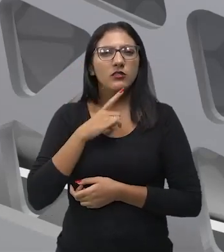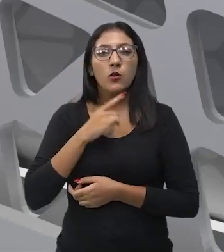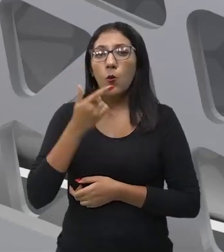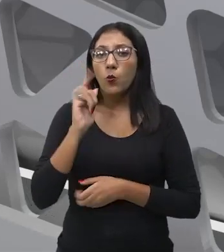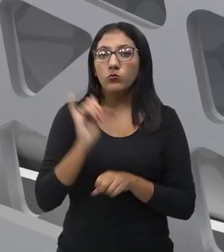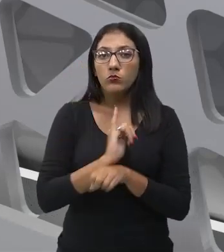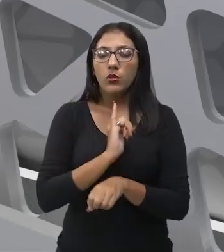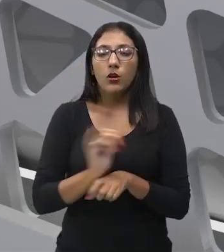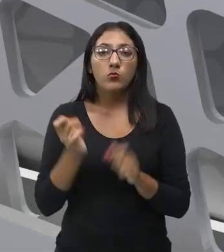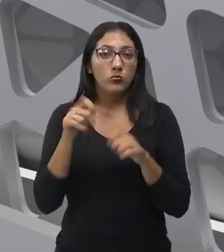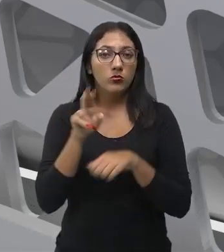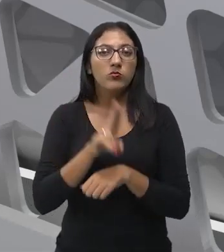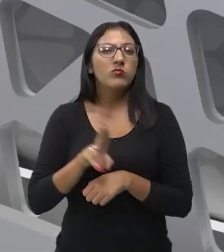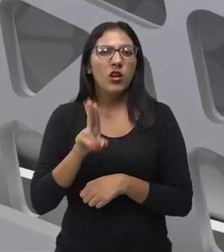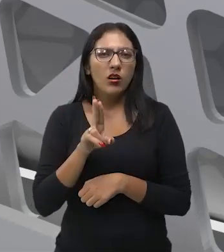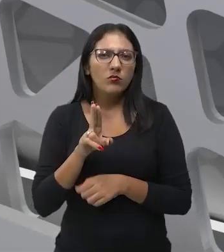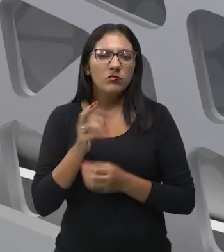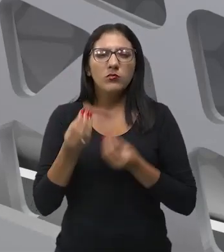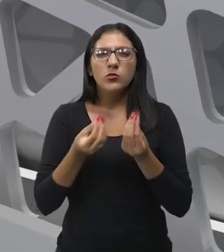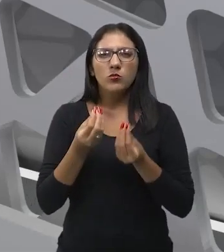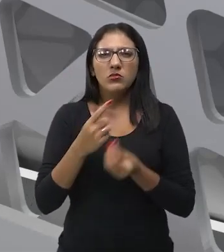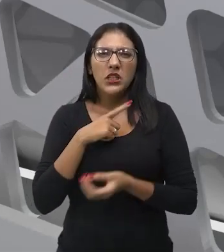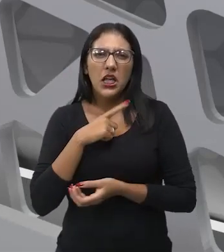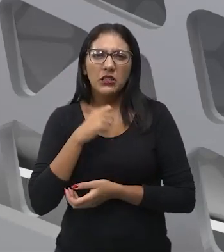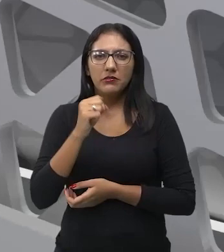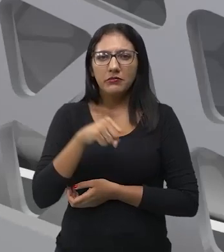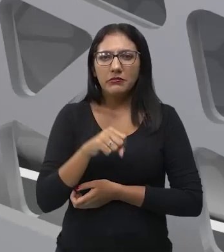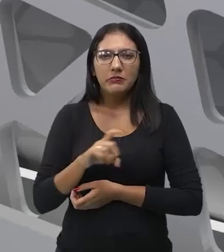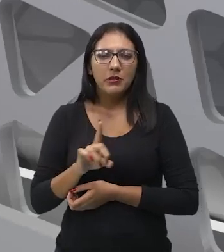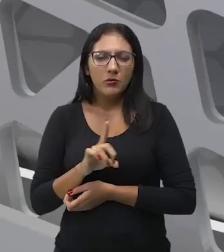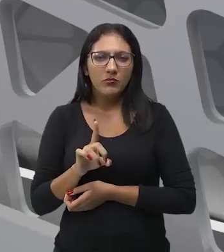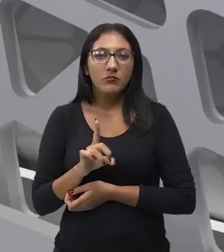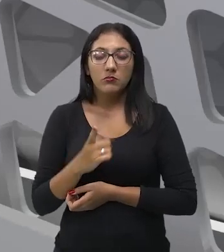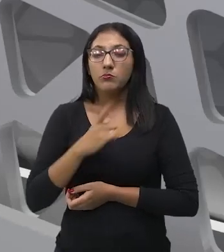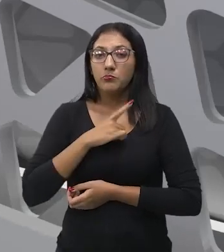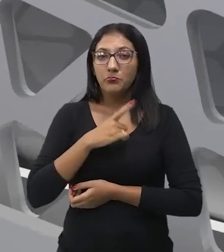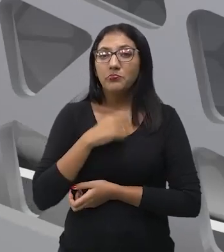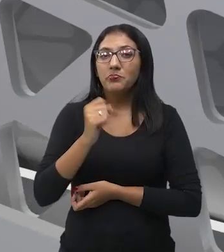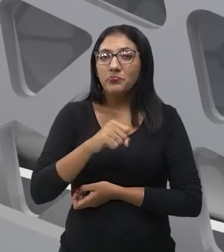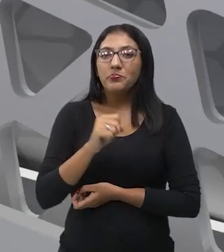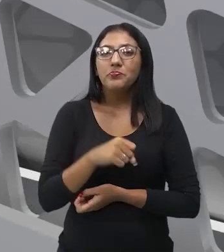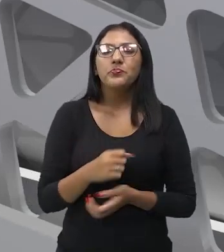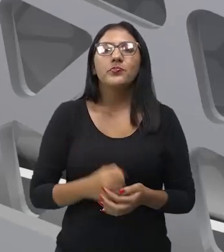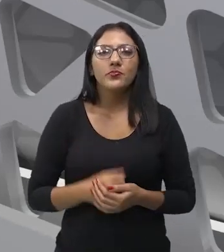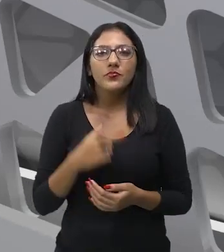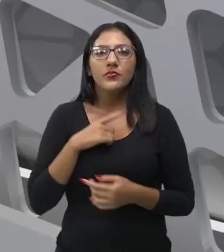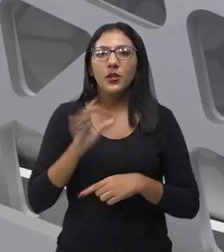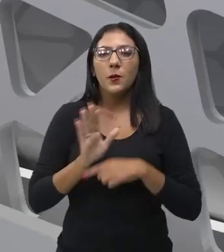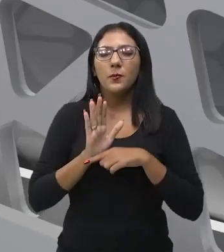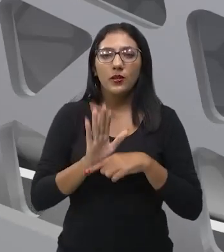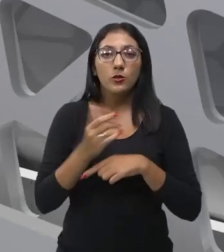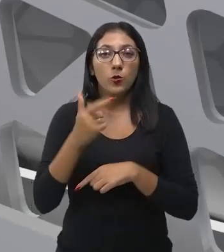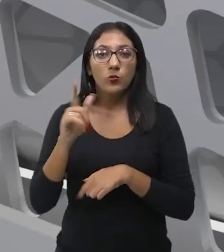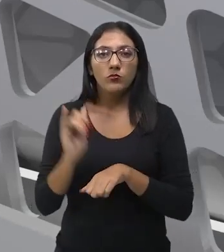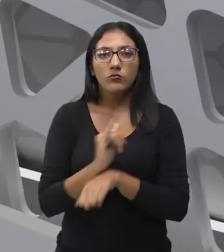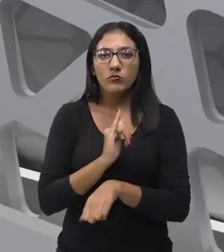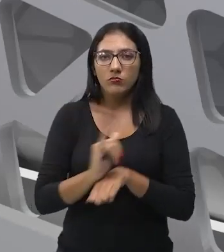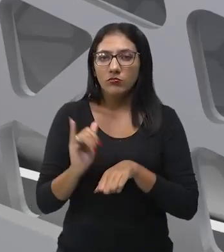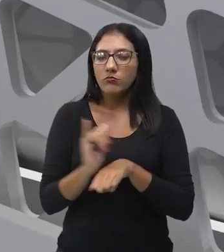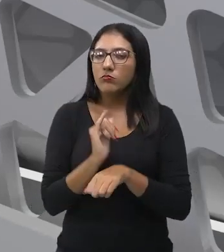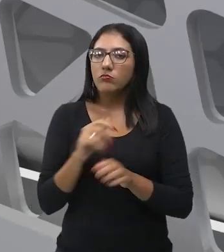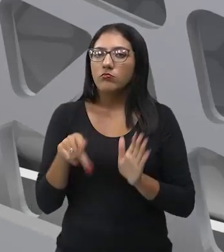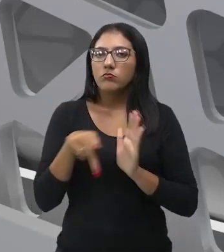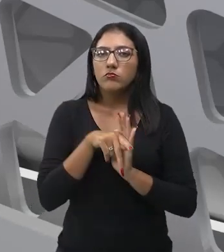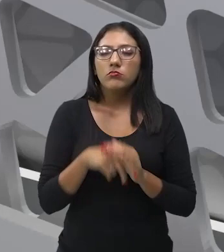né, esses dados? O que você acha? Tem ou não tem outra maneira? Claro que tem. A representação, essa outra maneira de